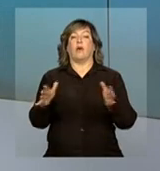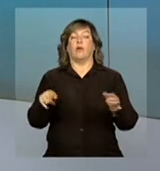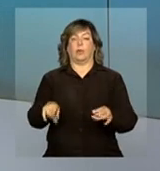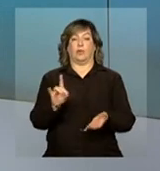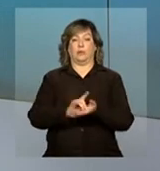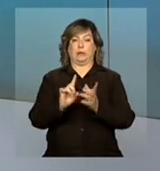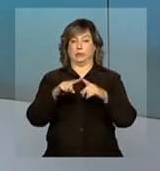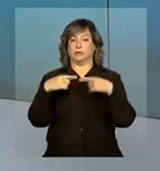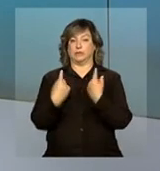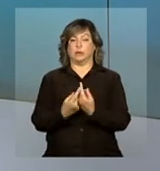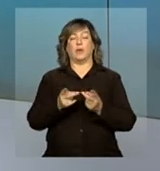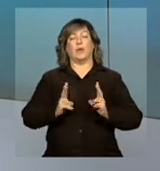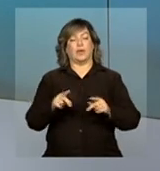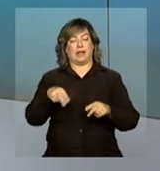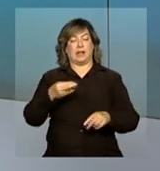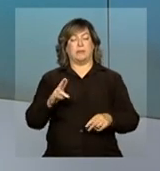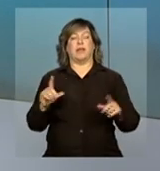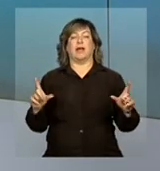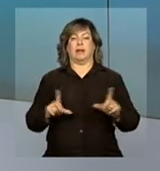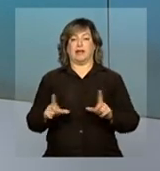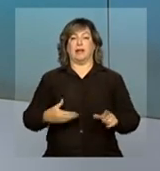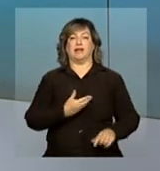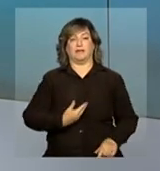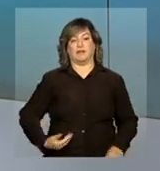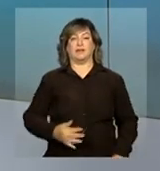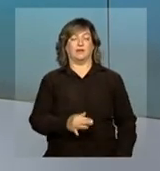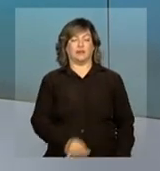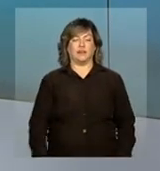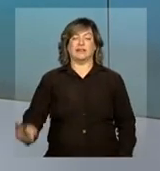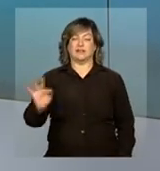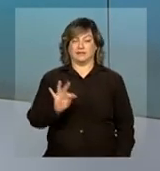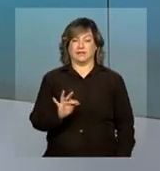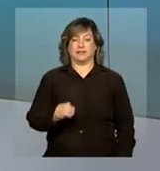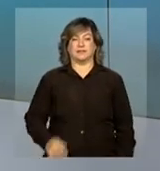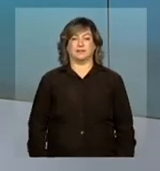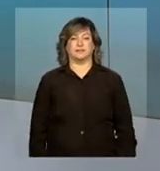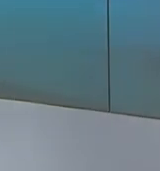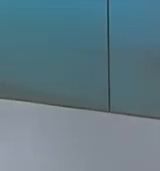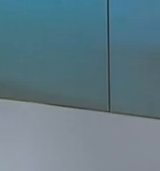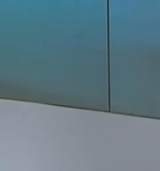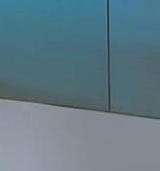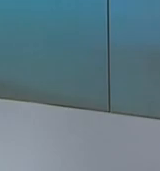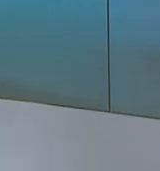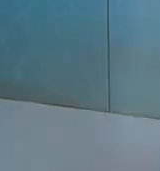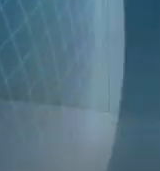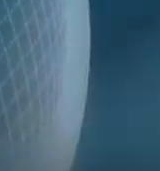oficial. Continue com a gente aqui na NBR, a TV do Governo Federal.